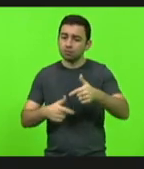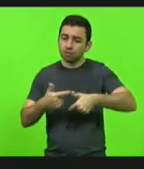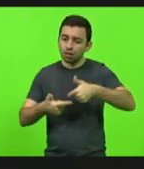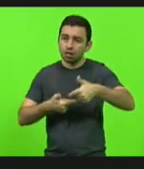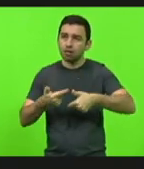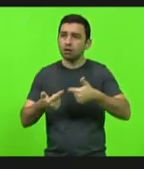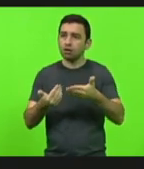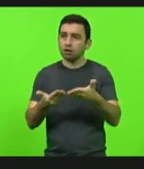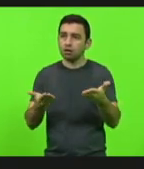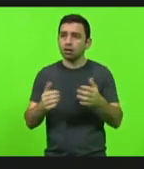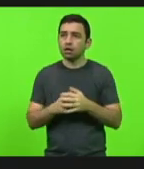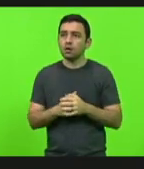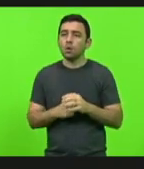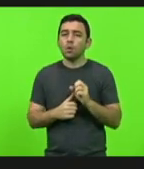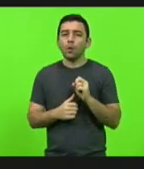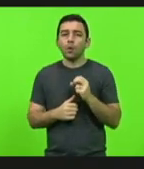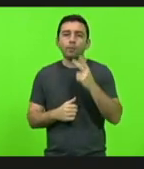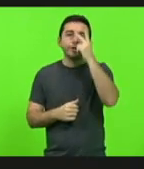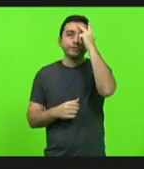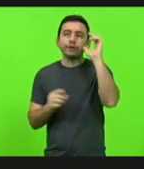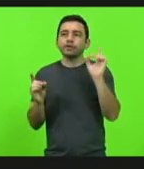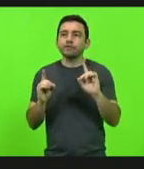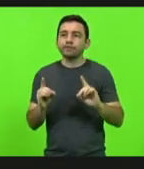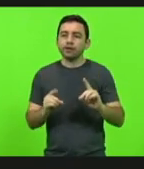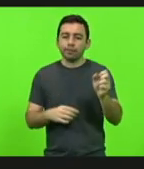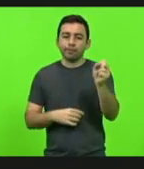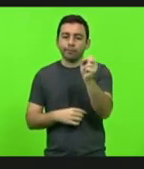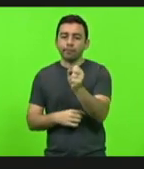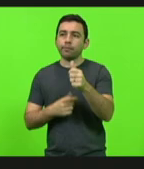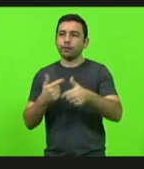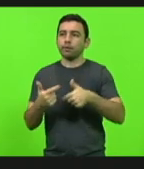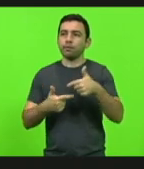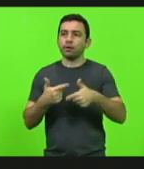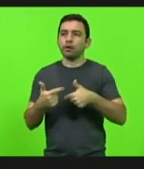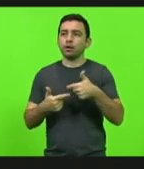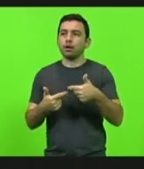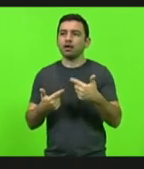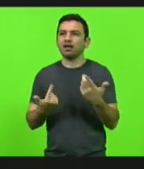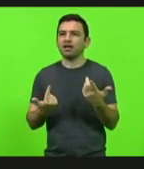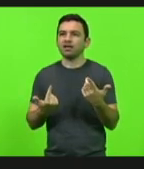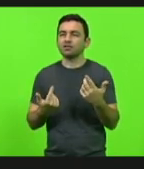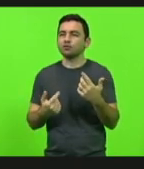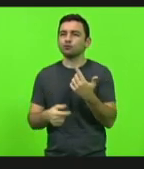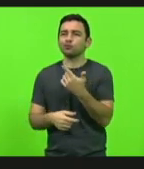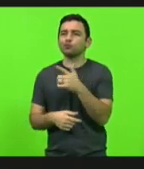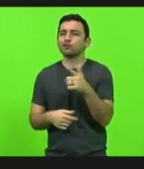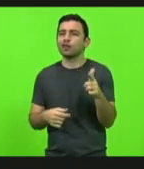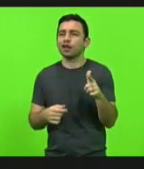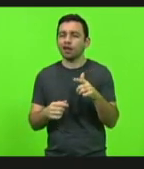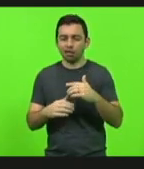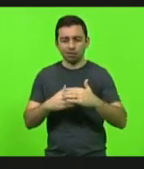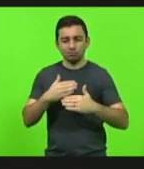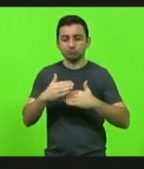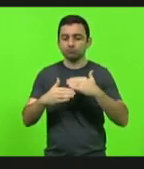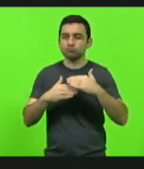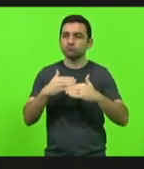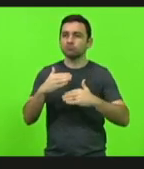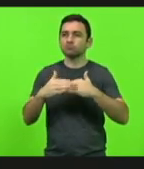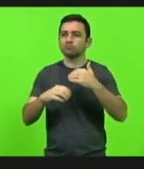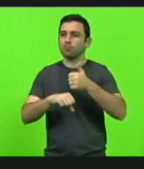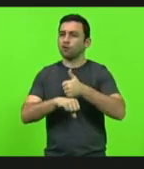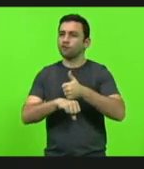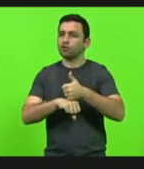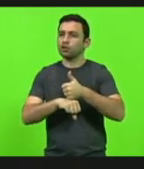ou quando se coloca as pessoas com deficiência no mercado de trabalho né não se tem um processo de crescimento profissional